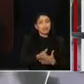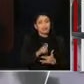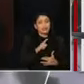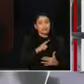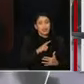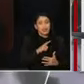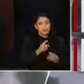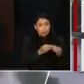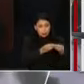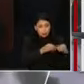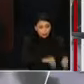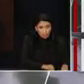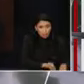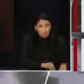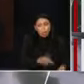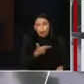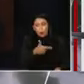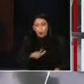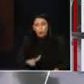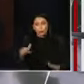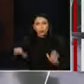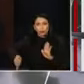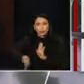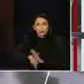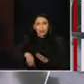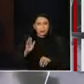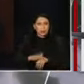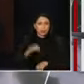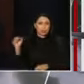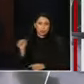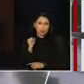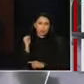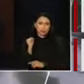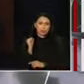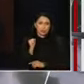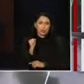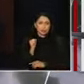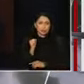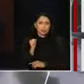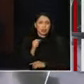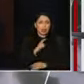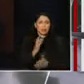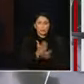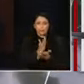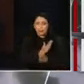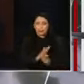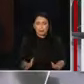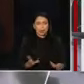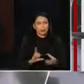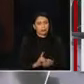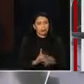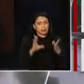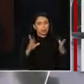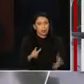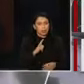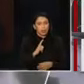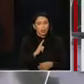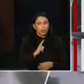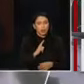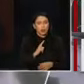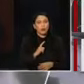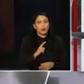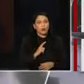graves, a destruição do Estado democrático e de direito. O princípio da